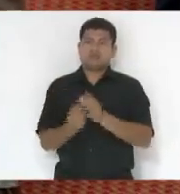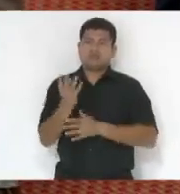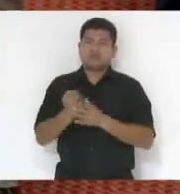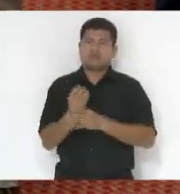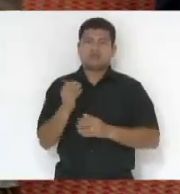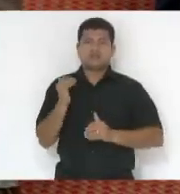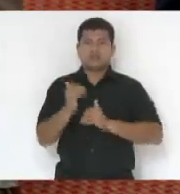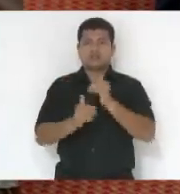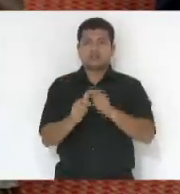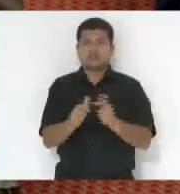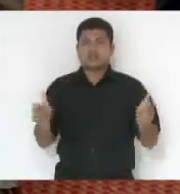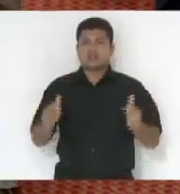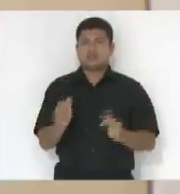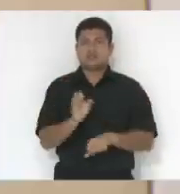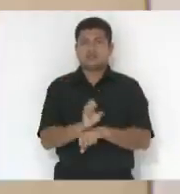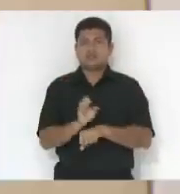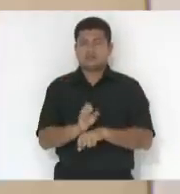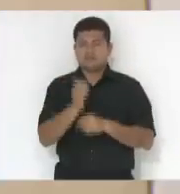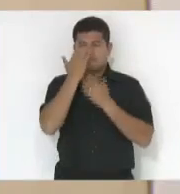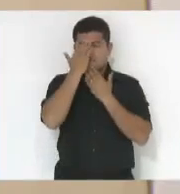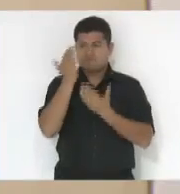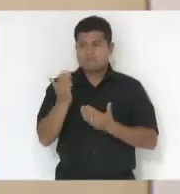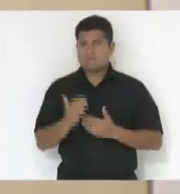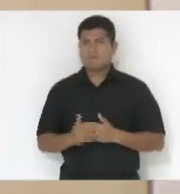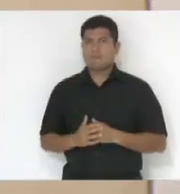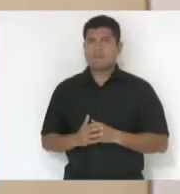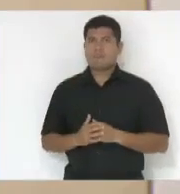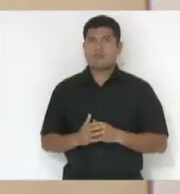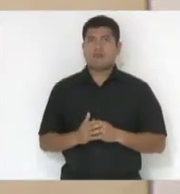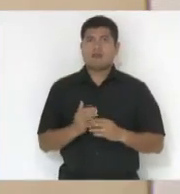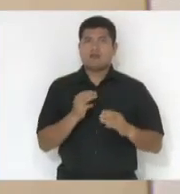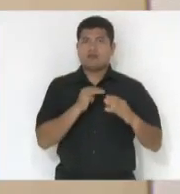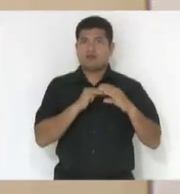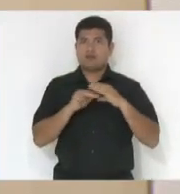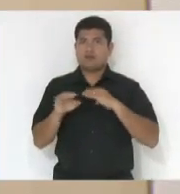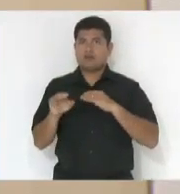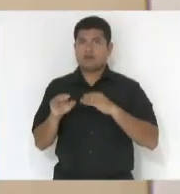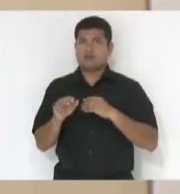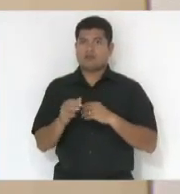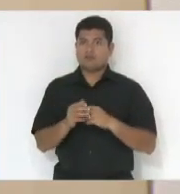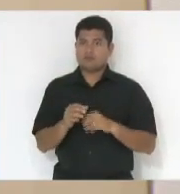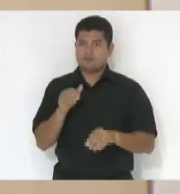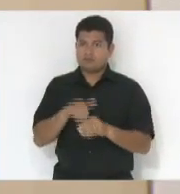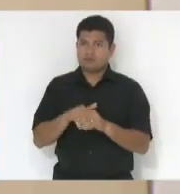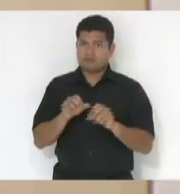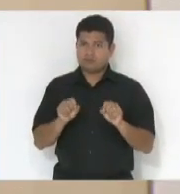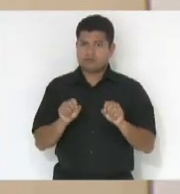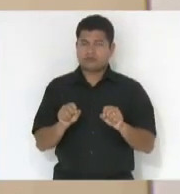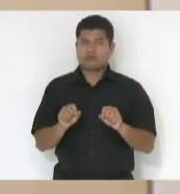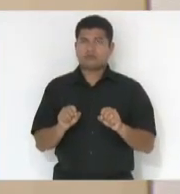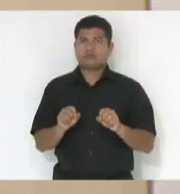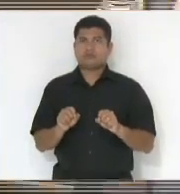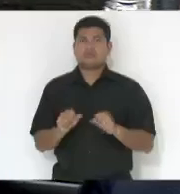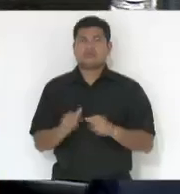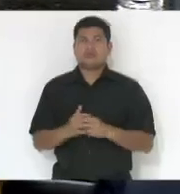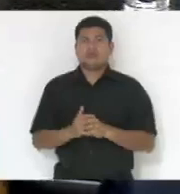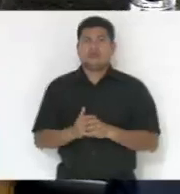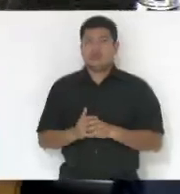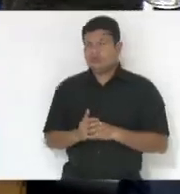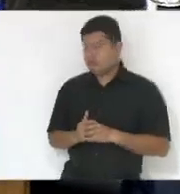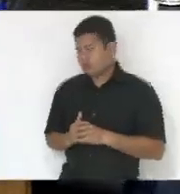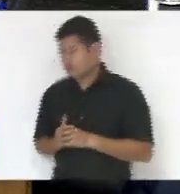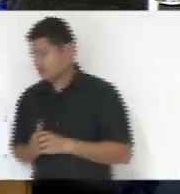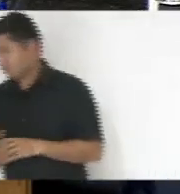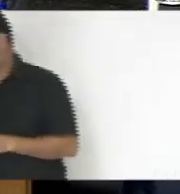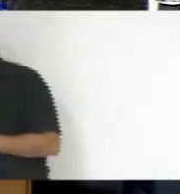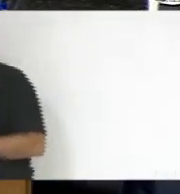dele. Muito obrigado. Para encaminhamento e voto. Senhor presidente, se me permite, eu quero, claro, já aqui pedindo